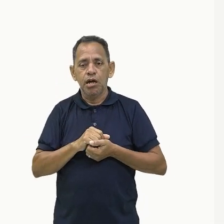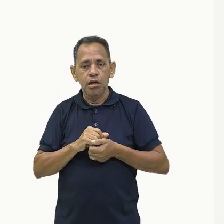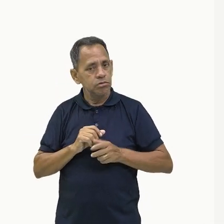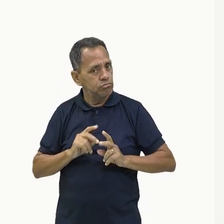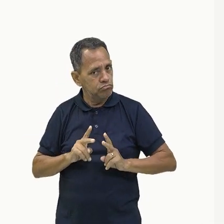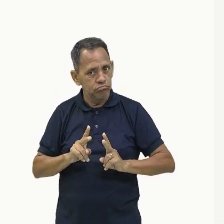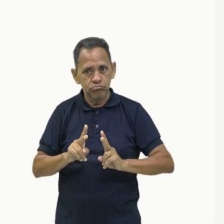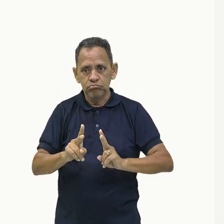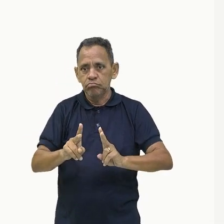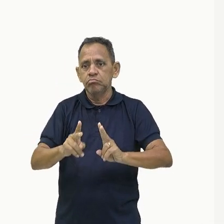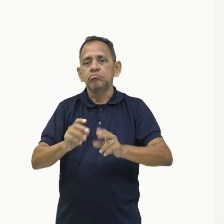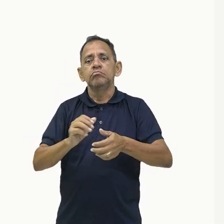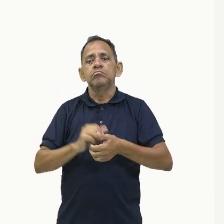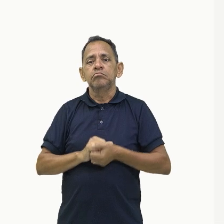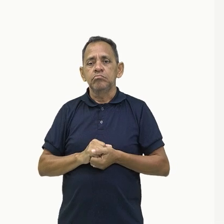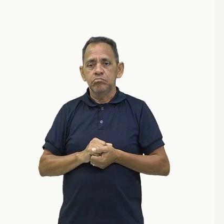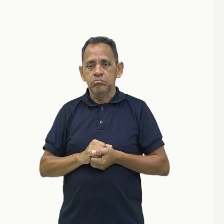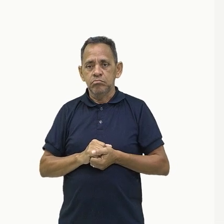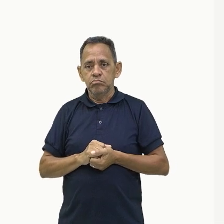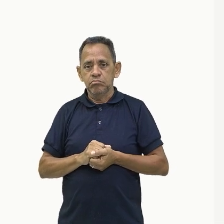duas grandezas,